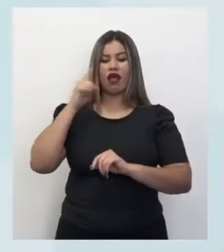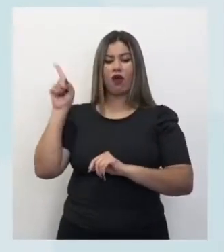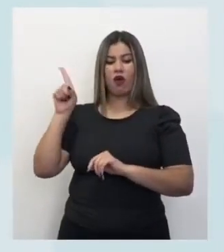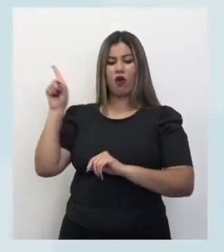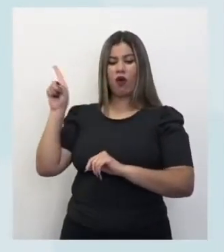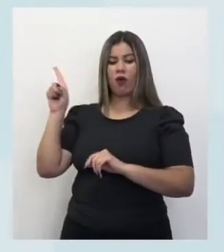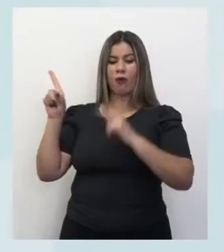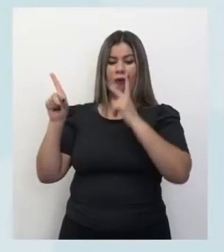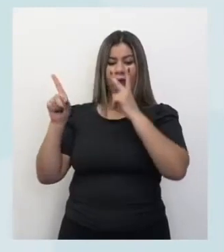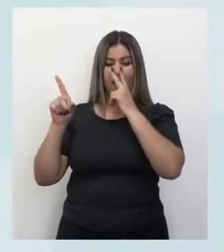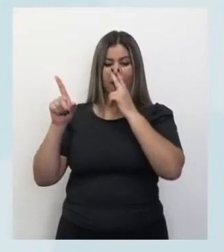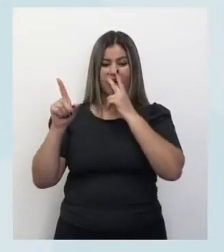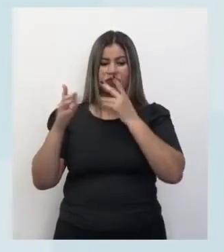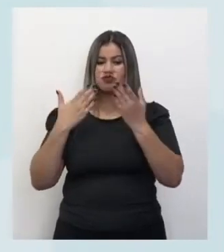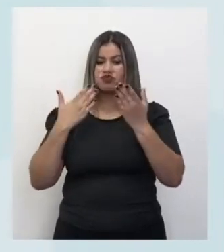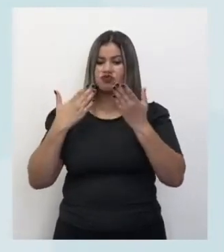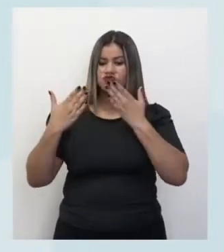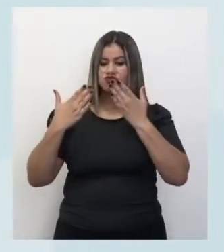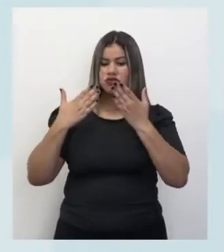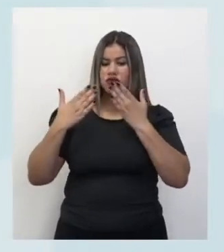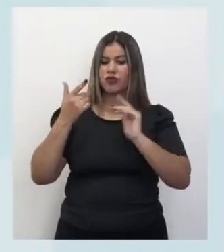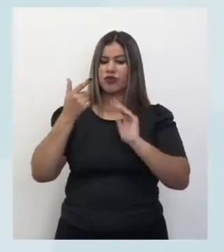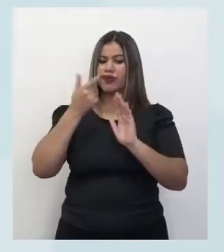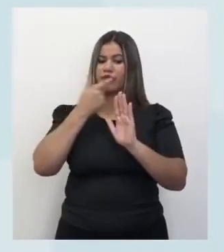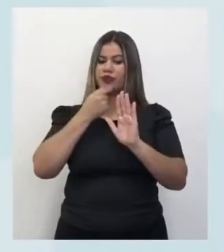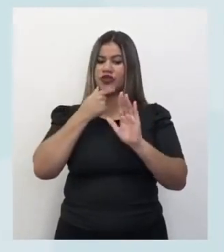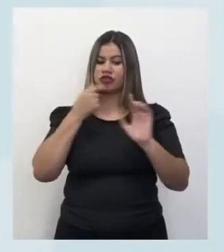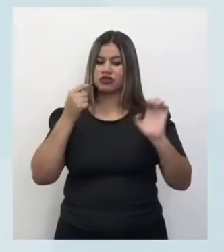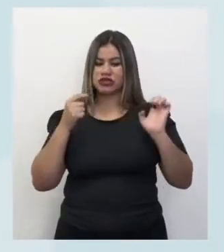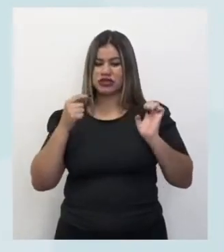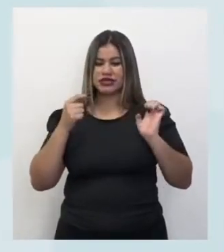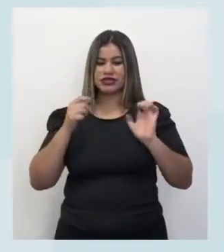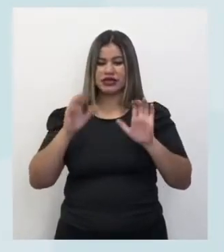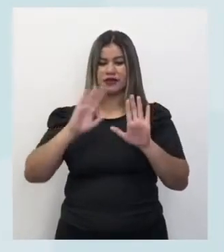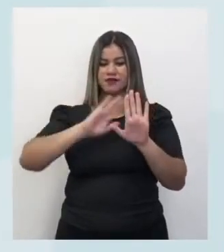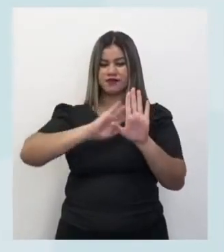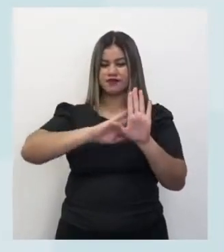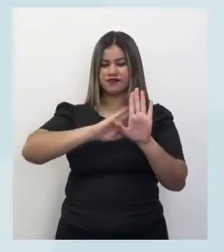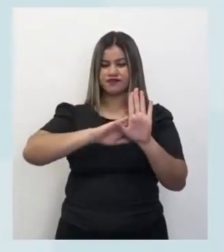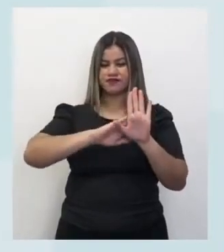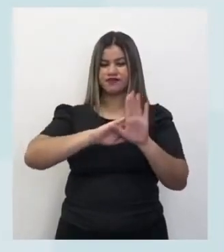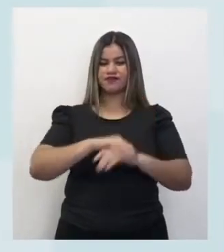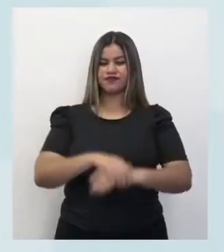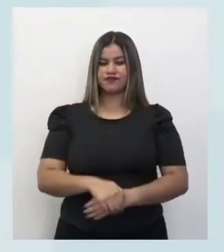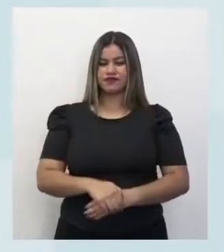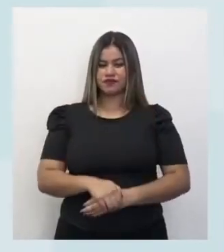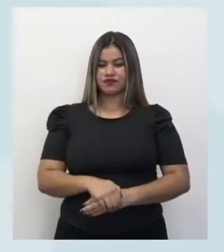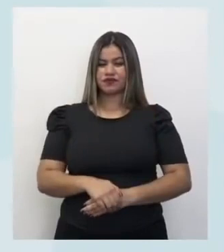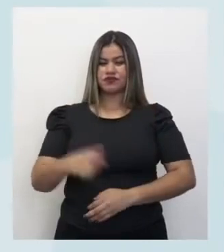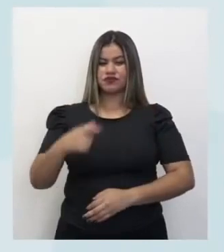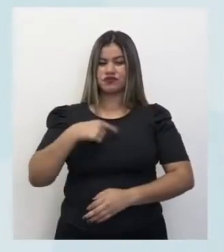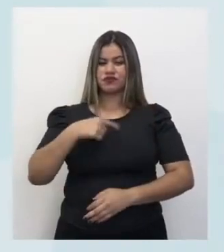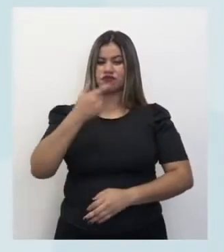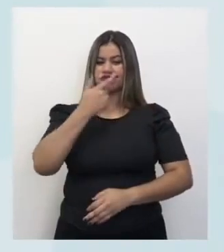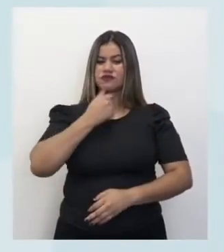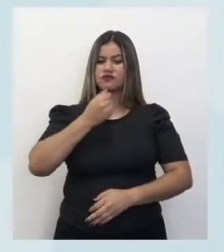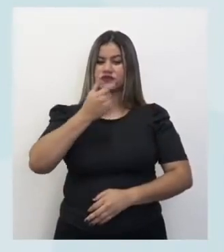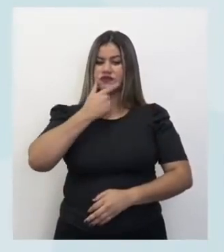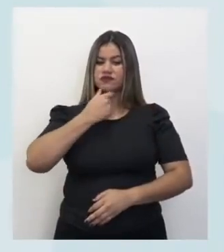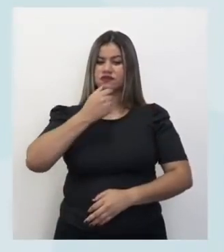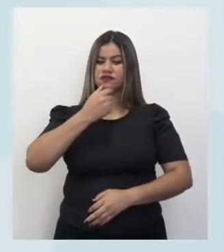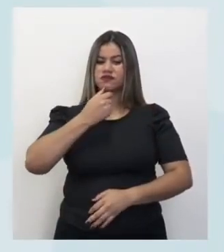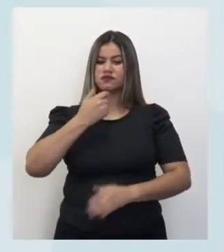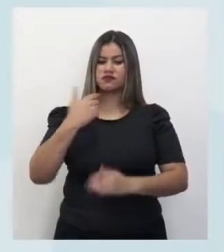conversando com um outro, ó, atrás do menino da esquerda, né? Olhando para o vídeo, tá vendo? Sim. Tem uma pessoa no fundo como se